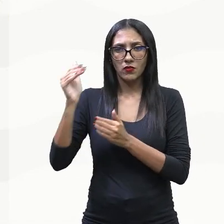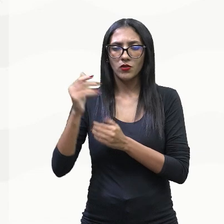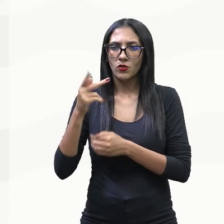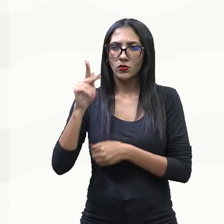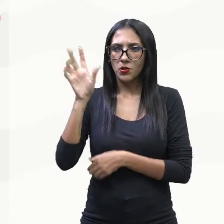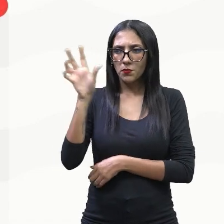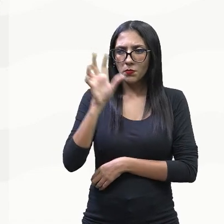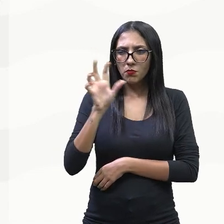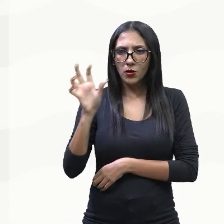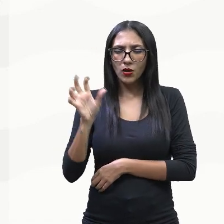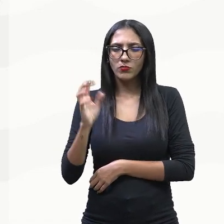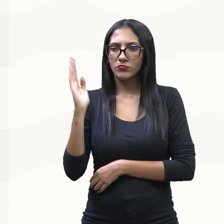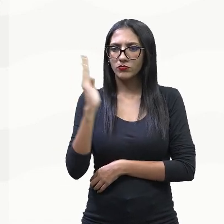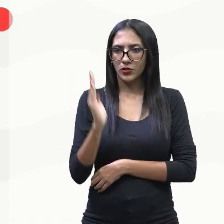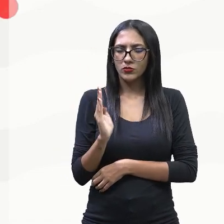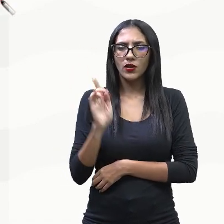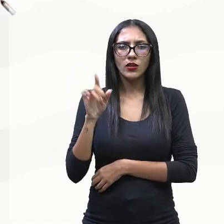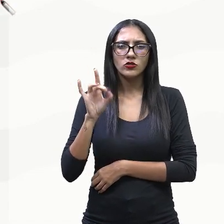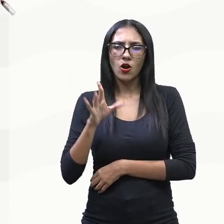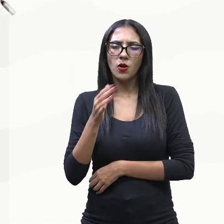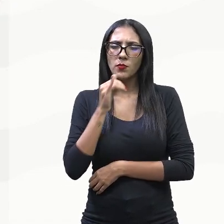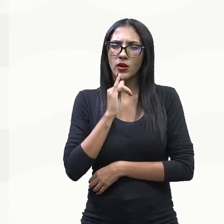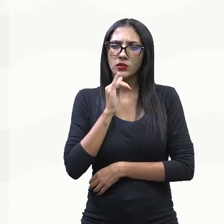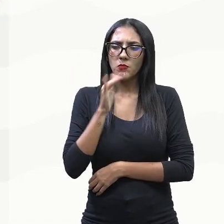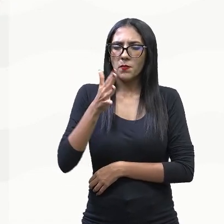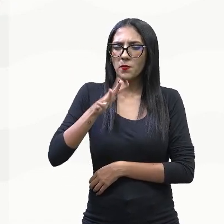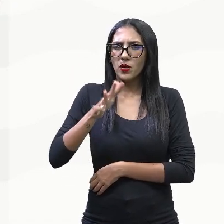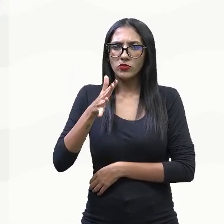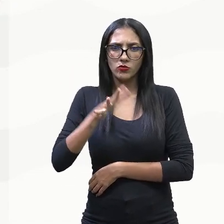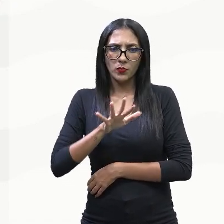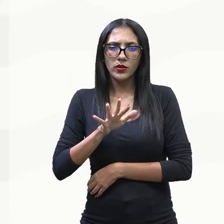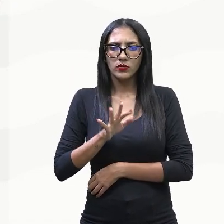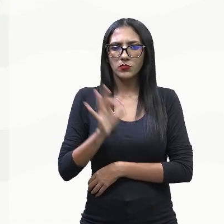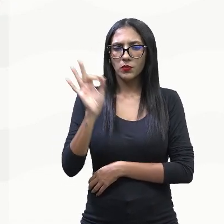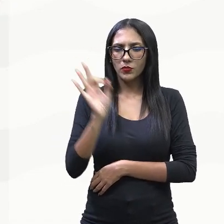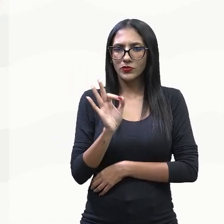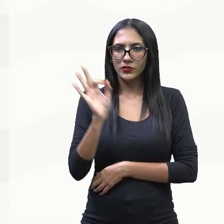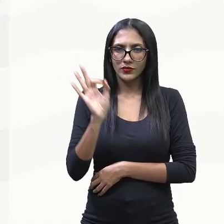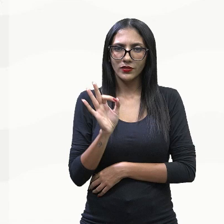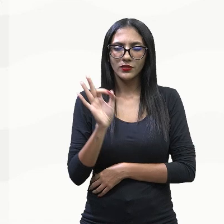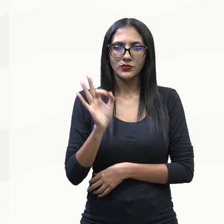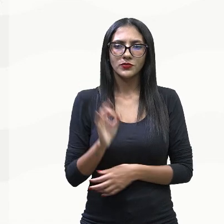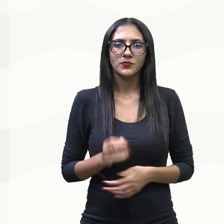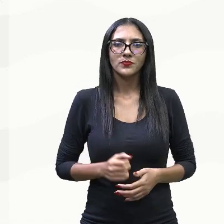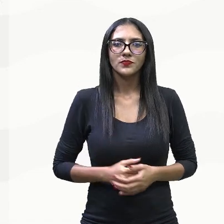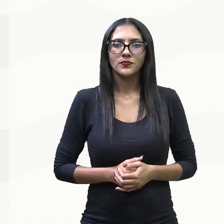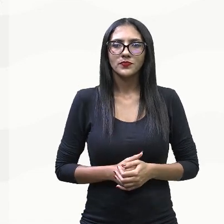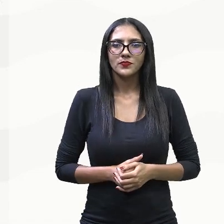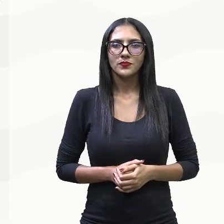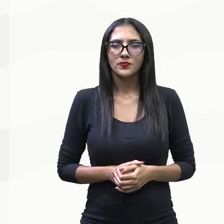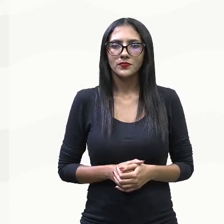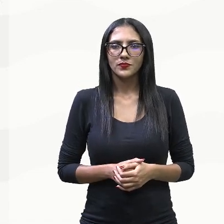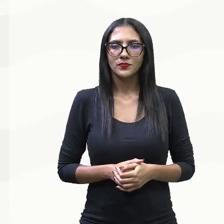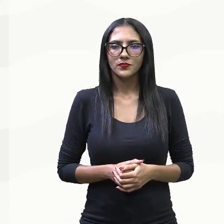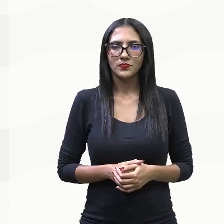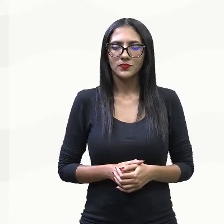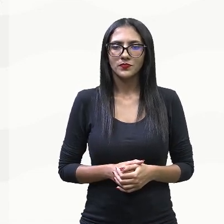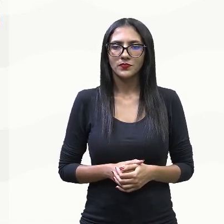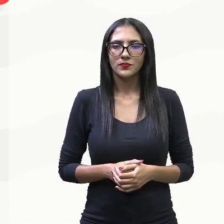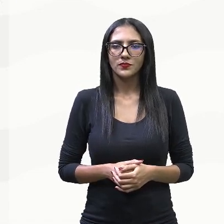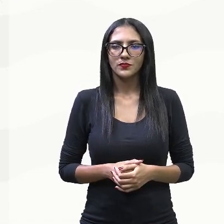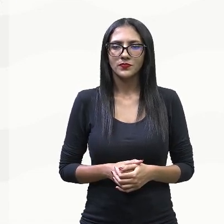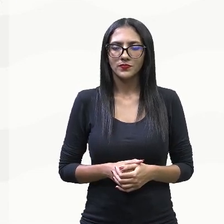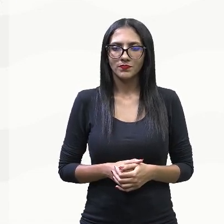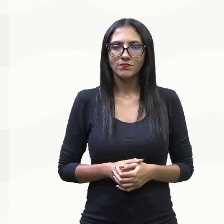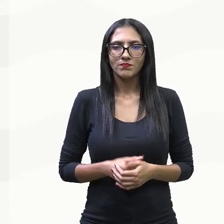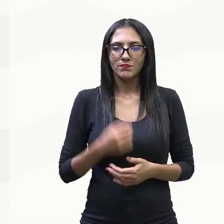nós estamos tratando aqui aproximadamente, certo, pessoal? Olha só, 20,6%, por isso, aproximadamente 21%, tá bom? E depois